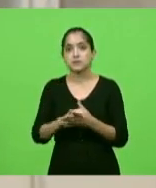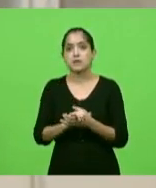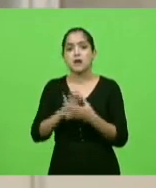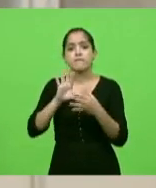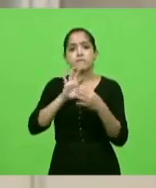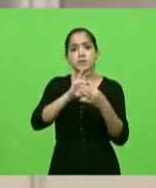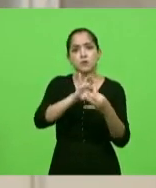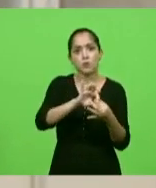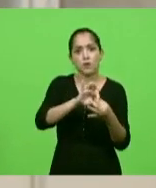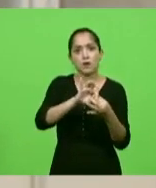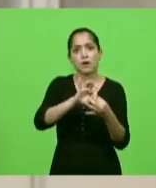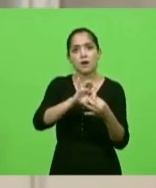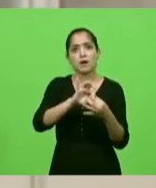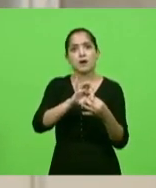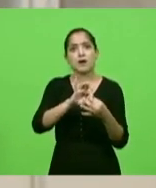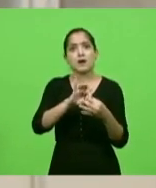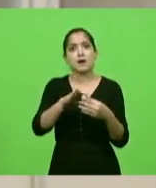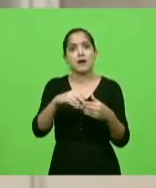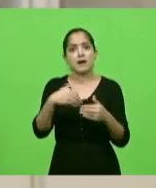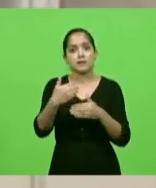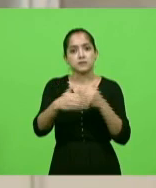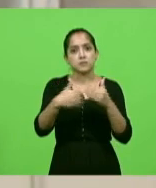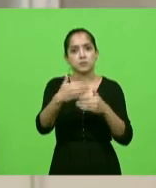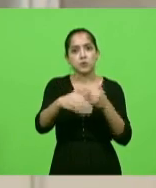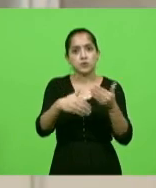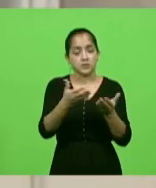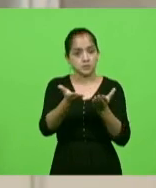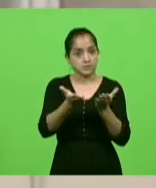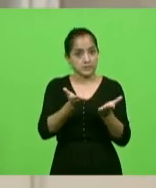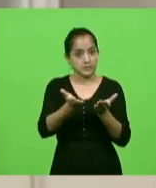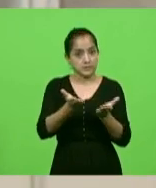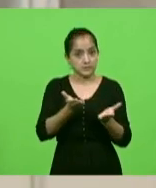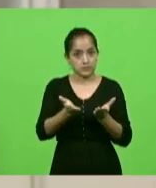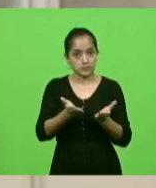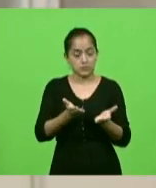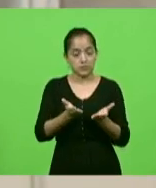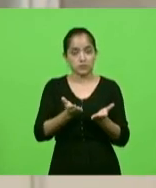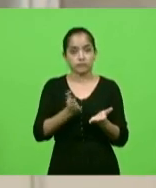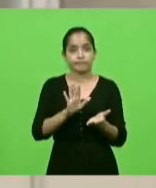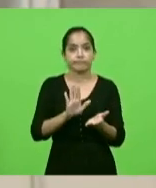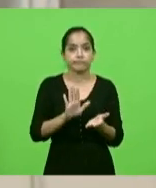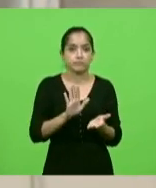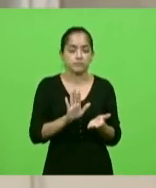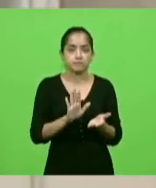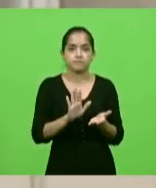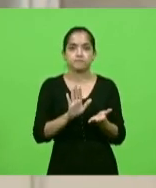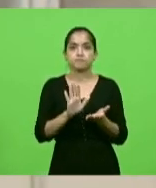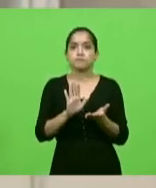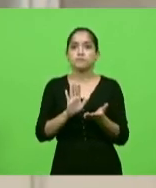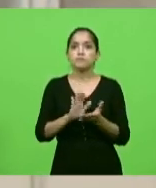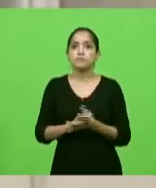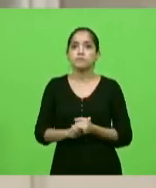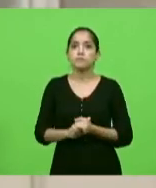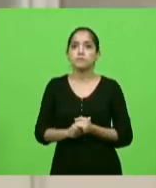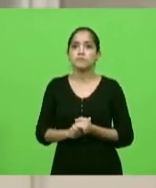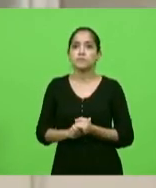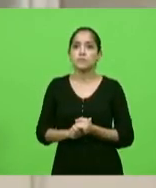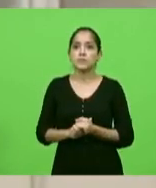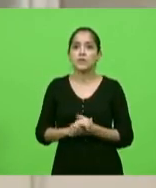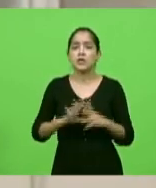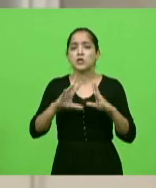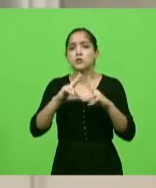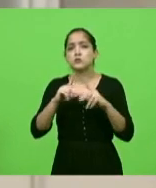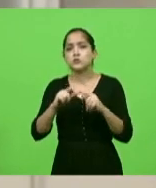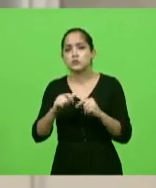esta a esse procedimento licitatório pois bem de tudo de